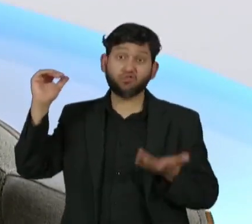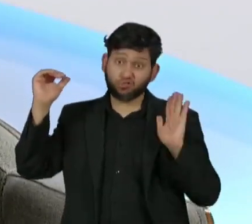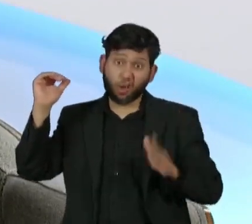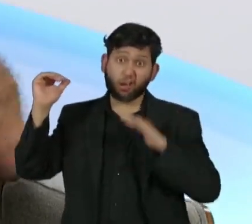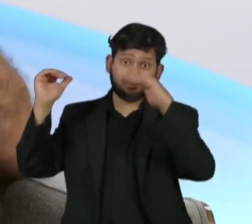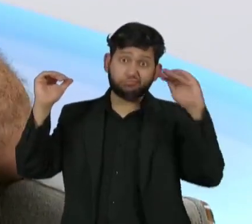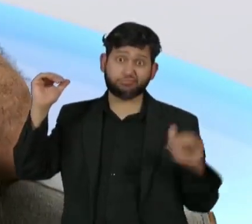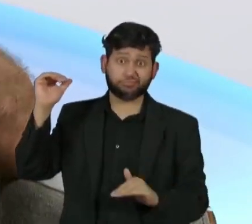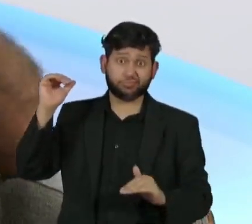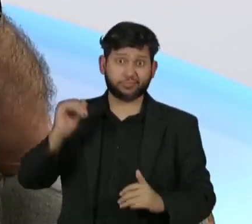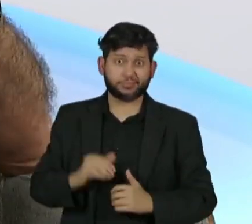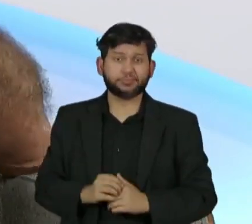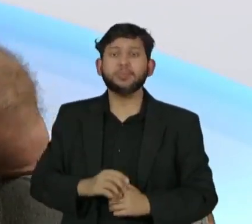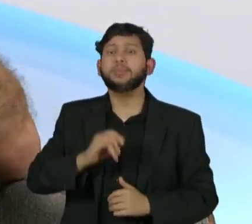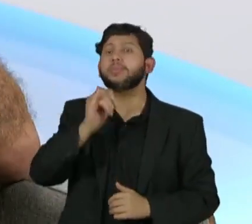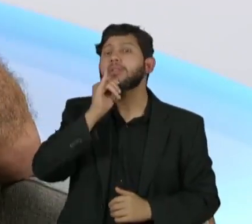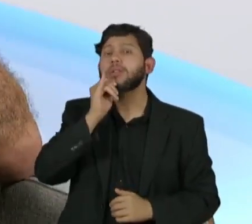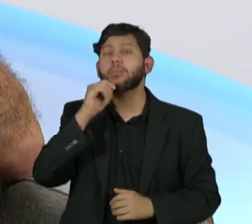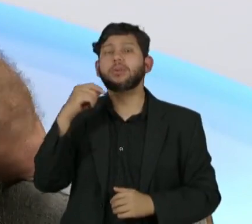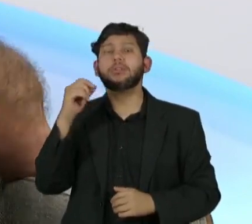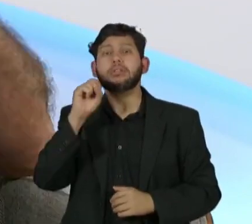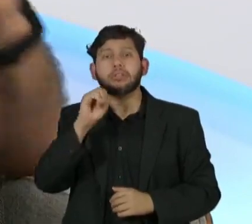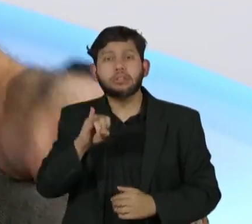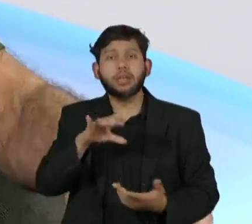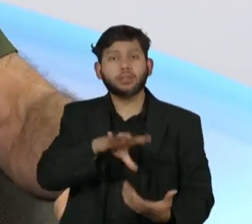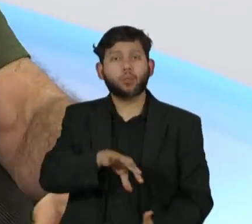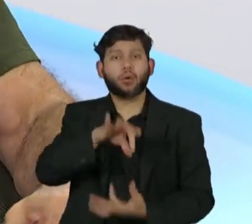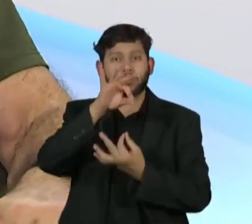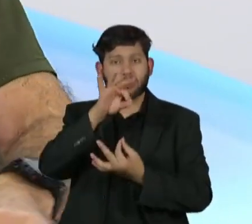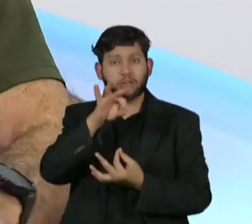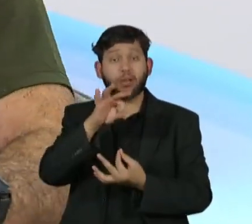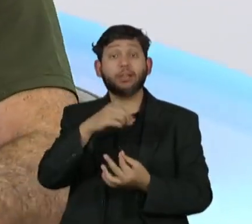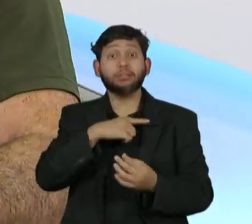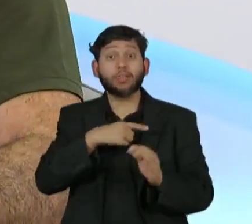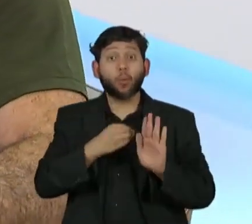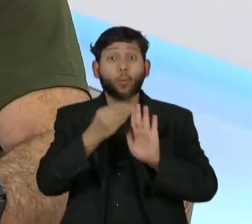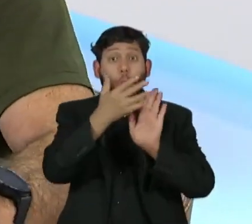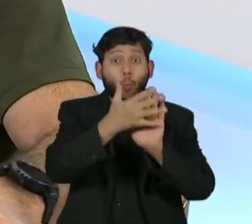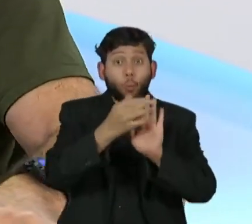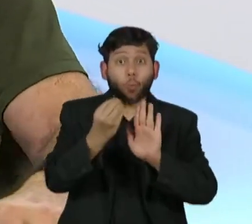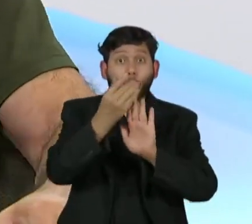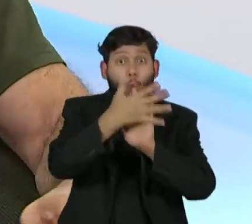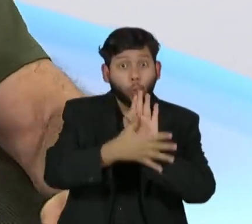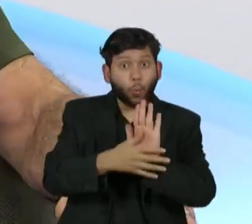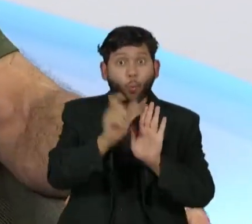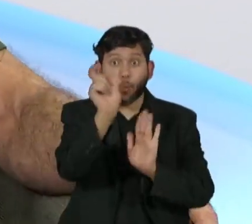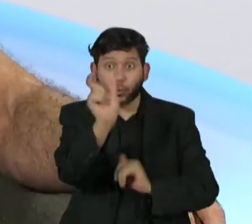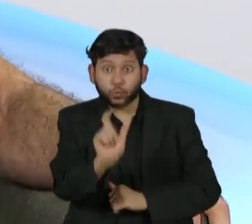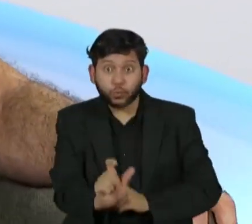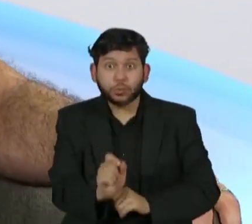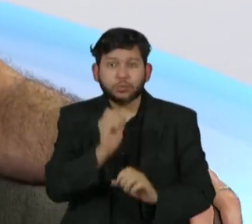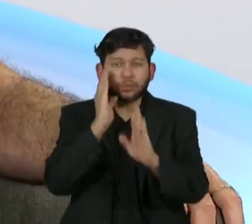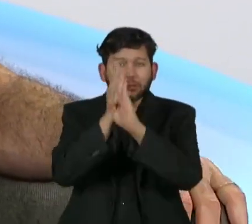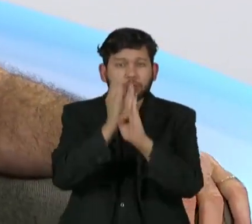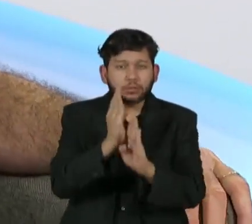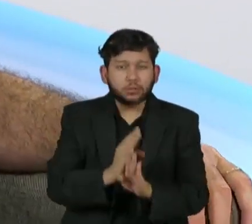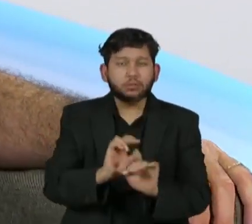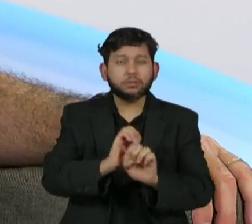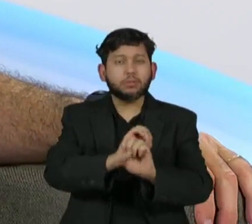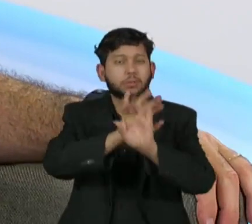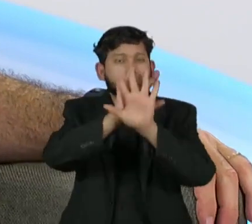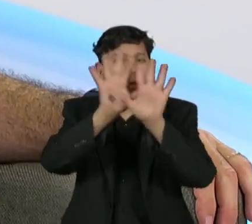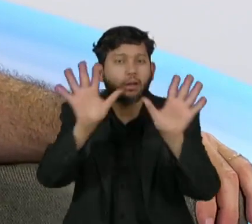por exemplo sujeita a uma gestão algorítmica que tem aqueles princípios de Transparência de explicabilidade